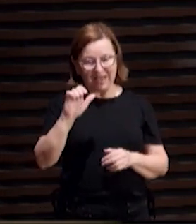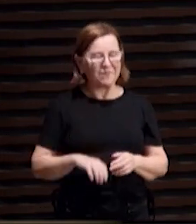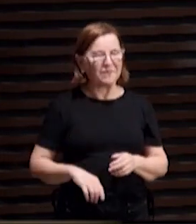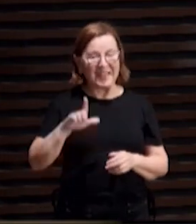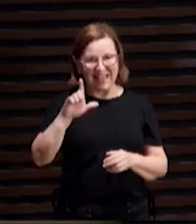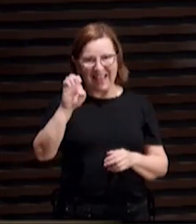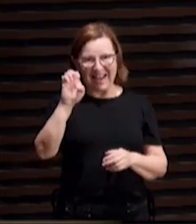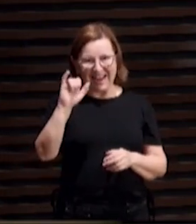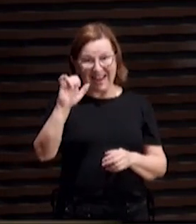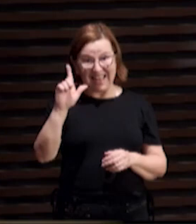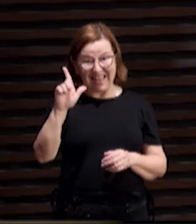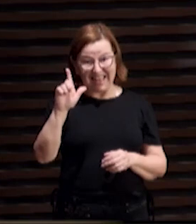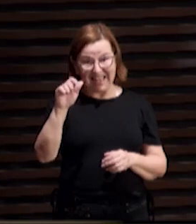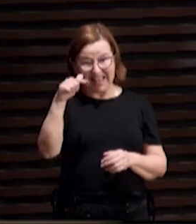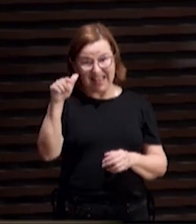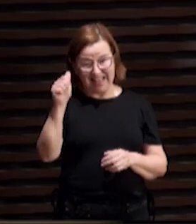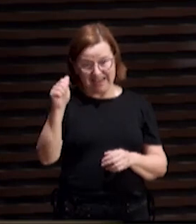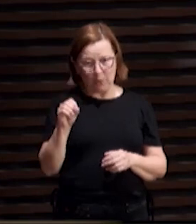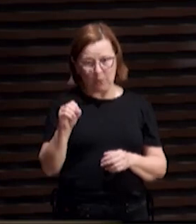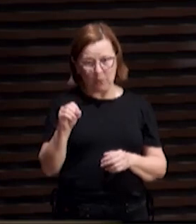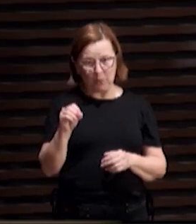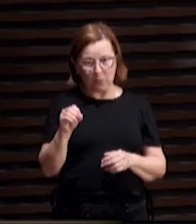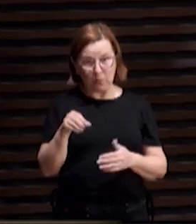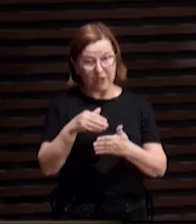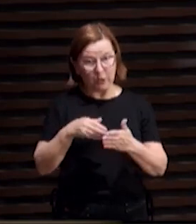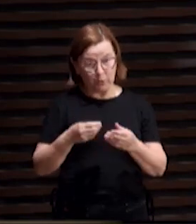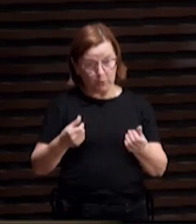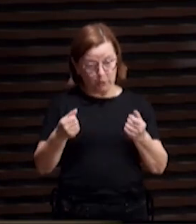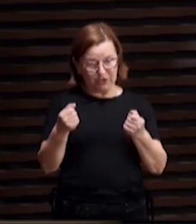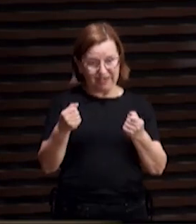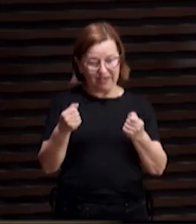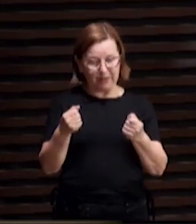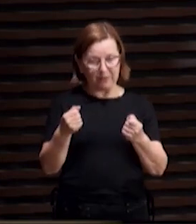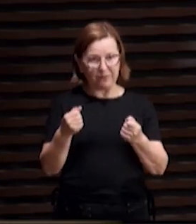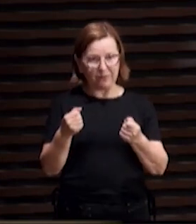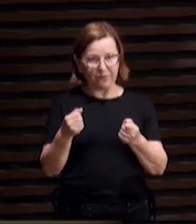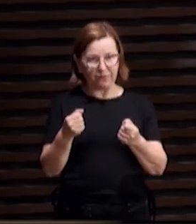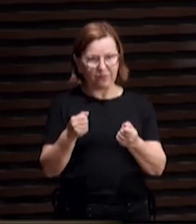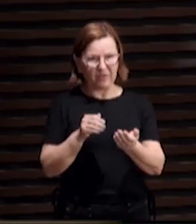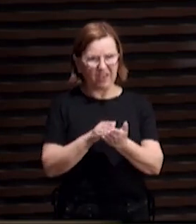dinheiro arrecadado fosse investido em uma obra de